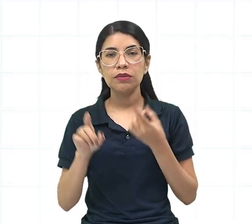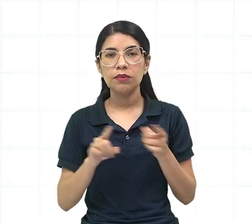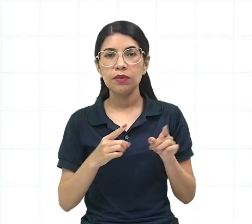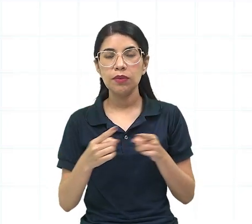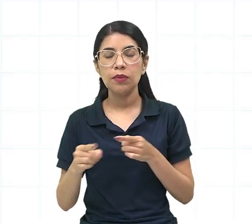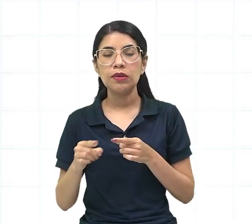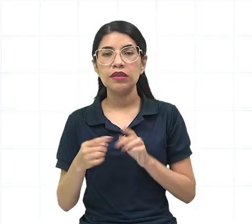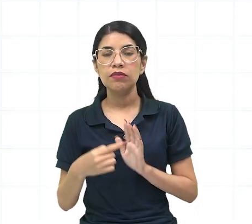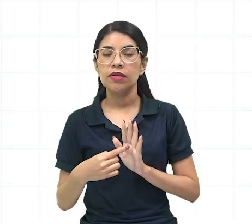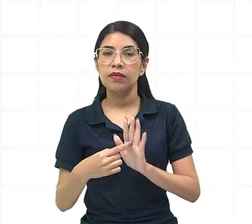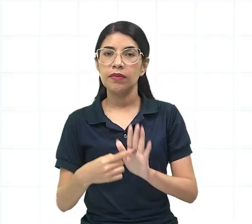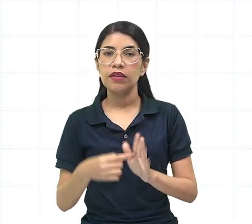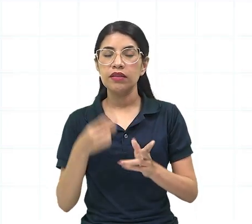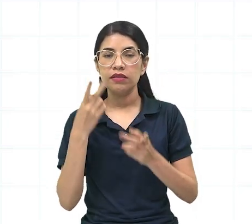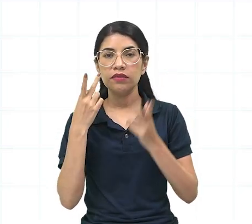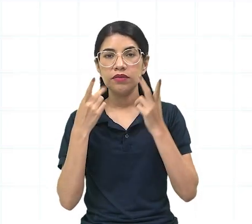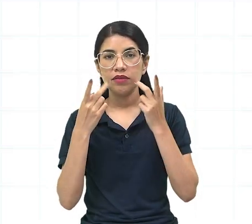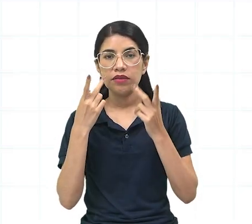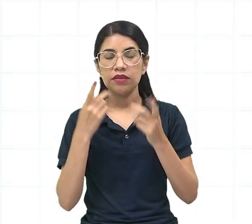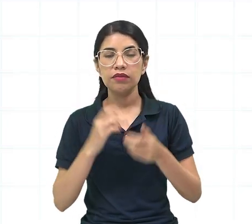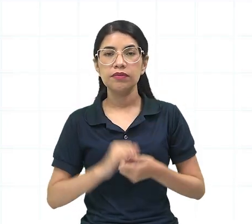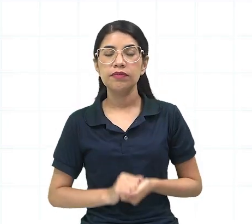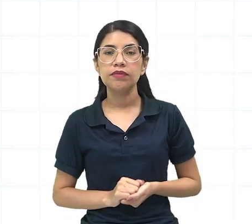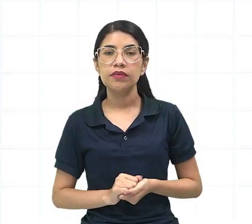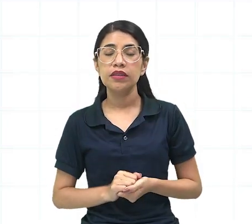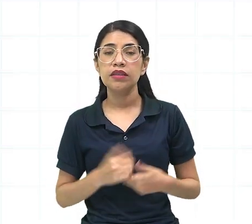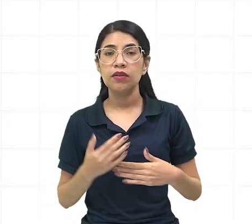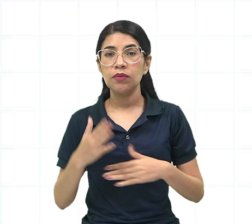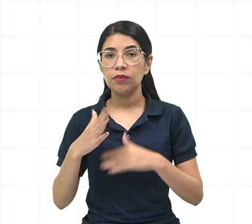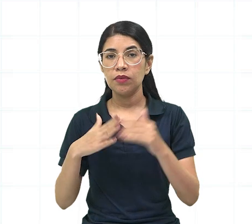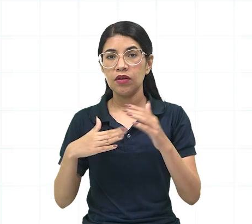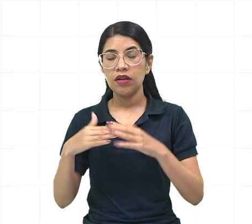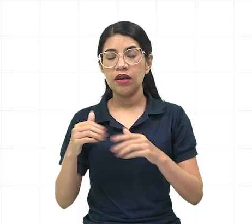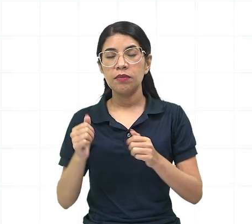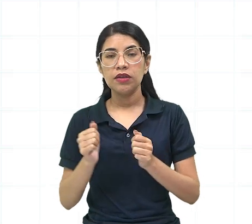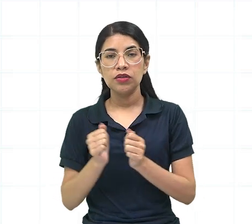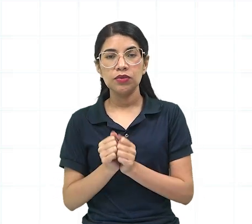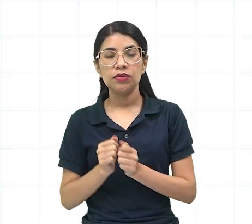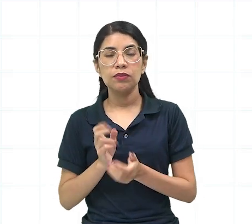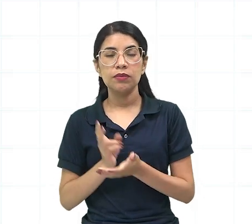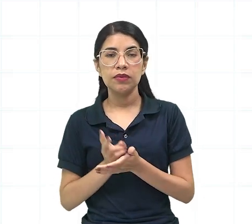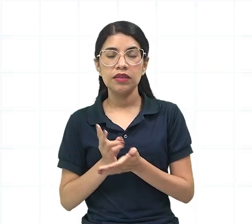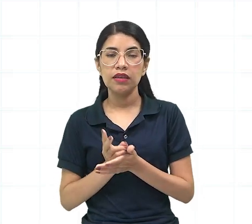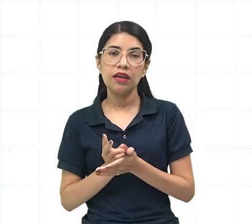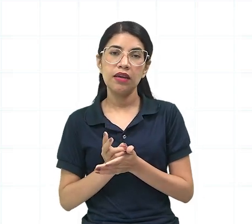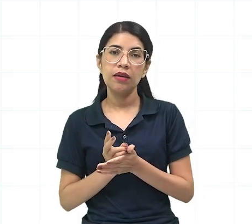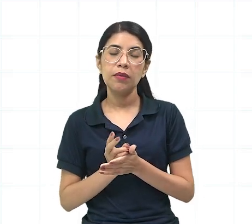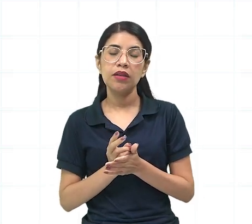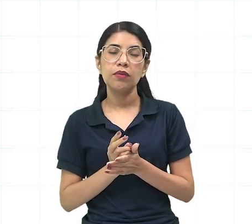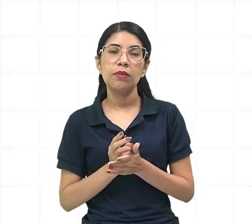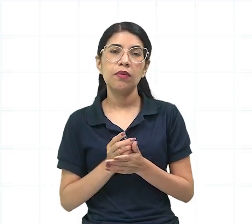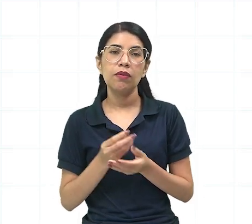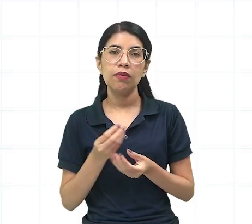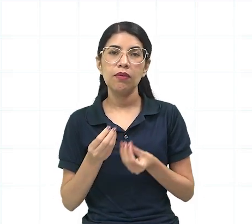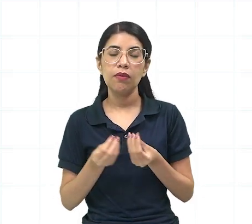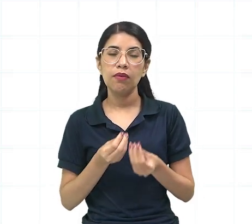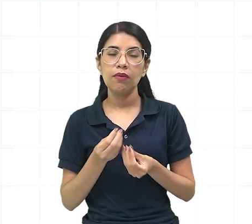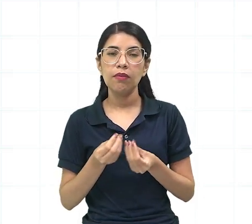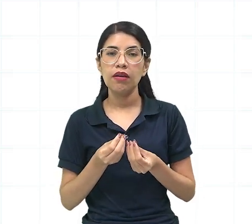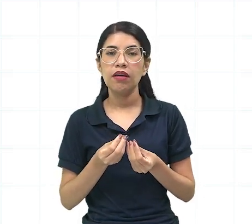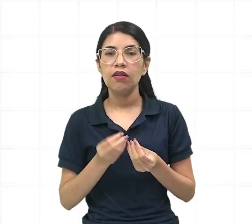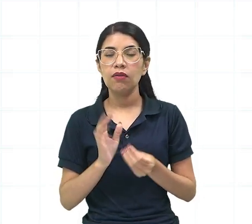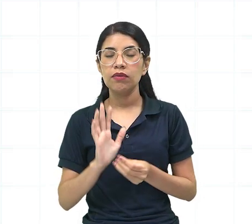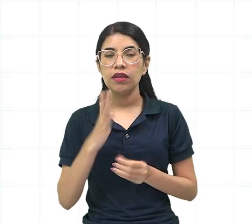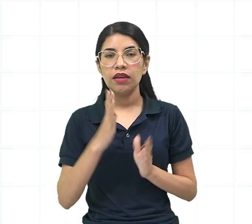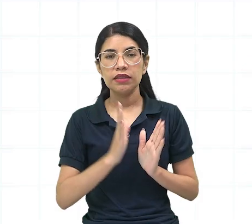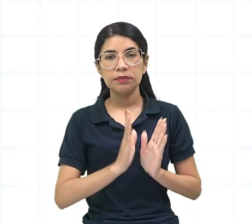um espetáculo teatral. Sim, o sonoplasta ele tem que acompanhar o espetáculo minuto